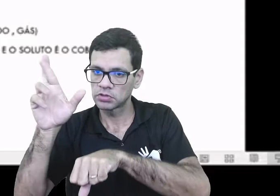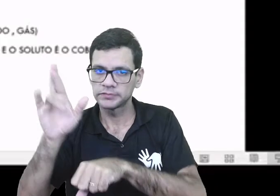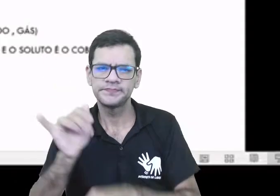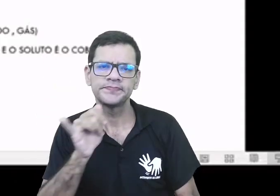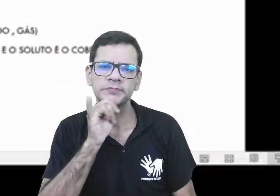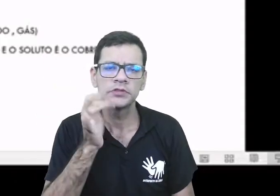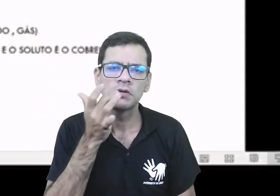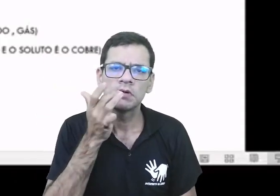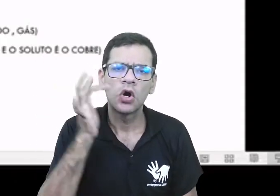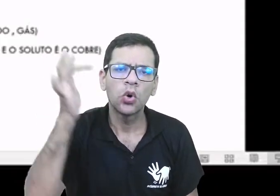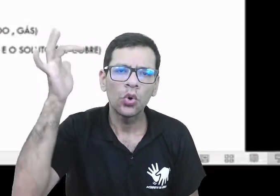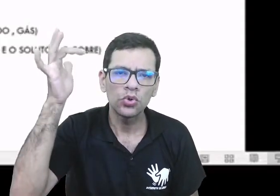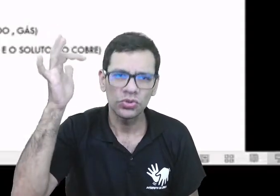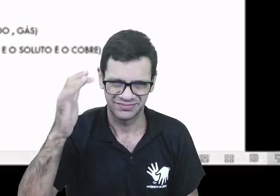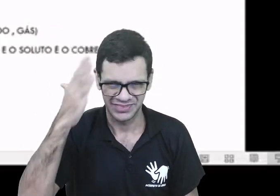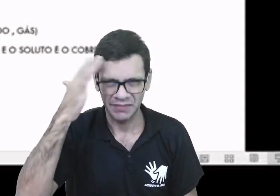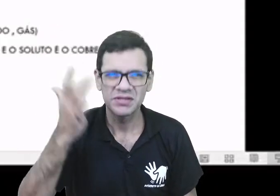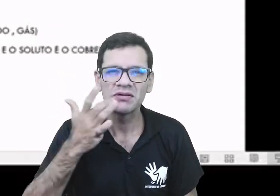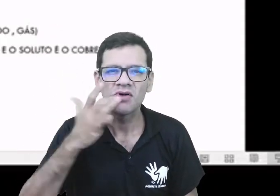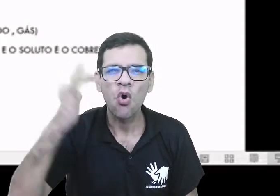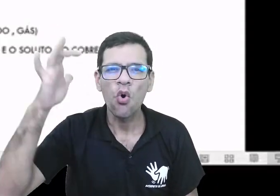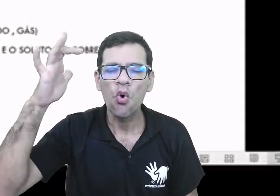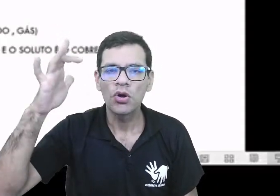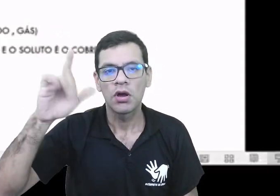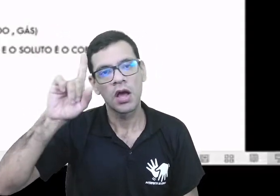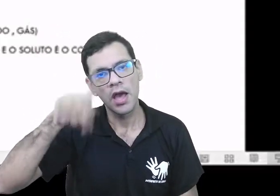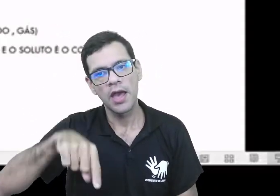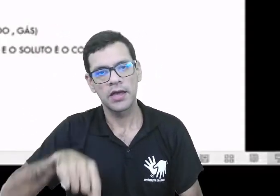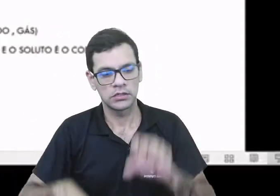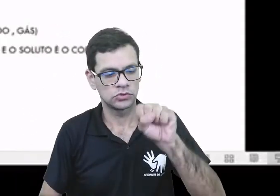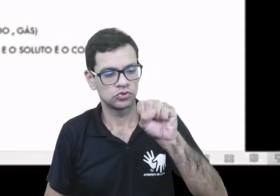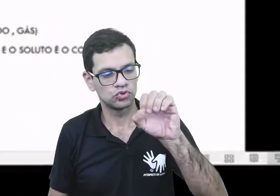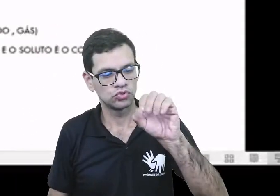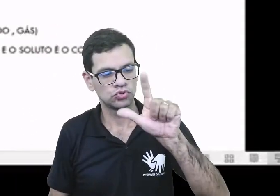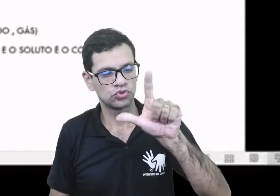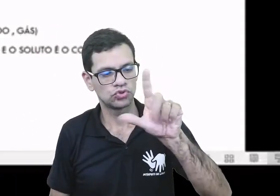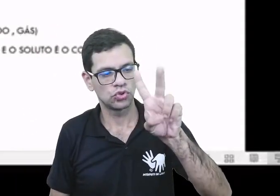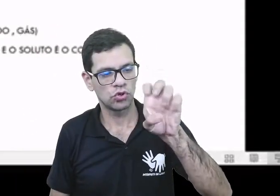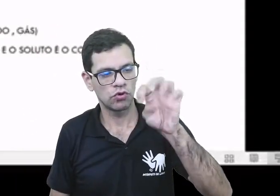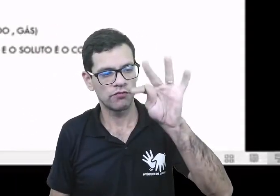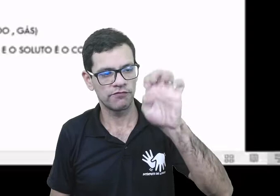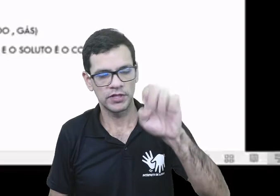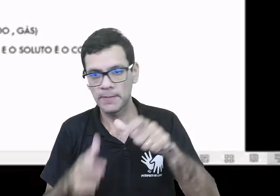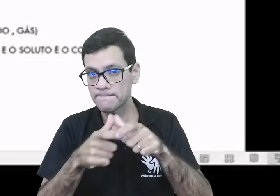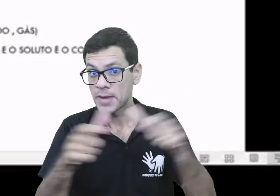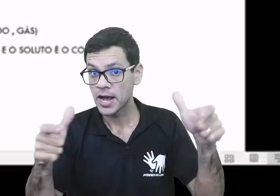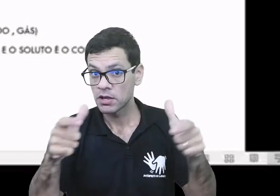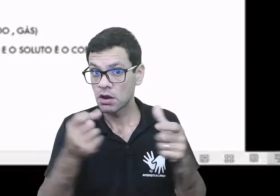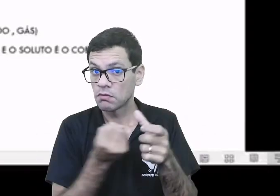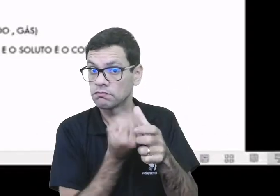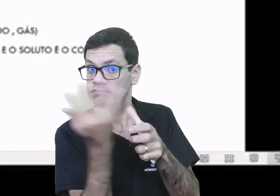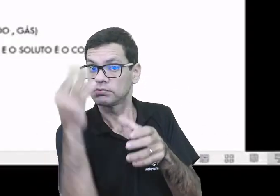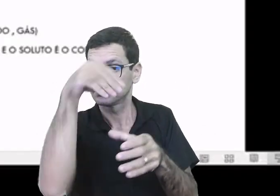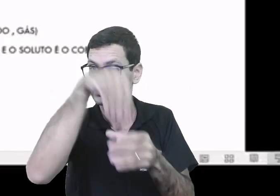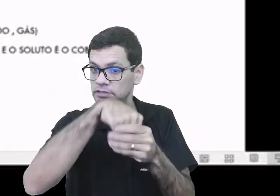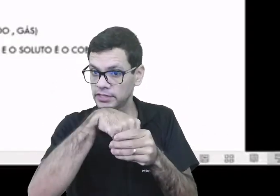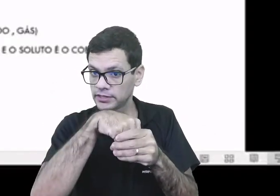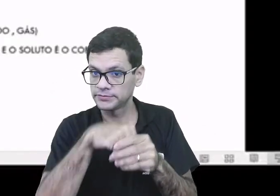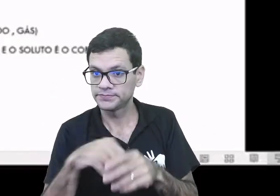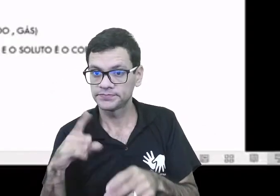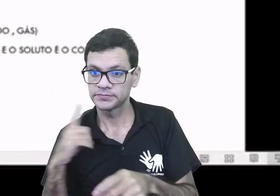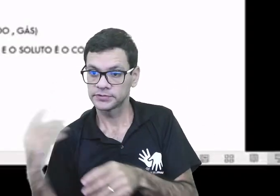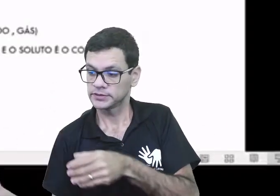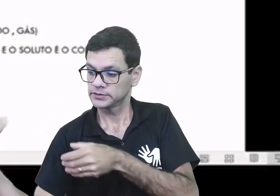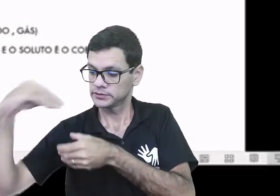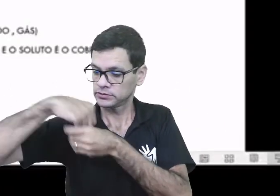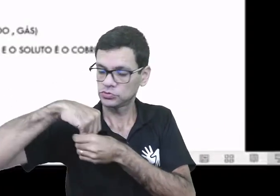é uma mistura. Então, a gente tem um solvente, que é o ouro, que está em maior quantidade, e aí o soluto, que é o cobre, que está dissolvido